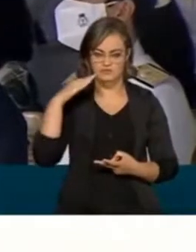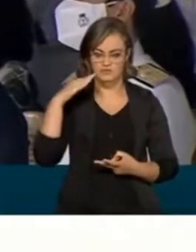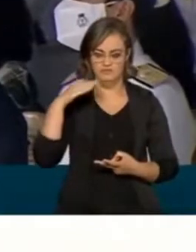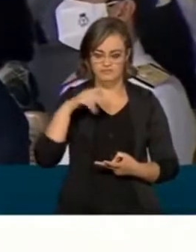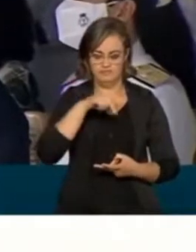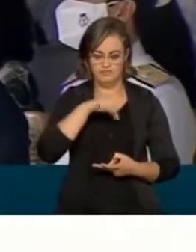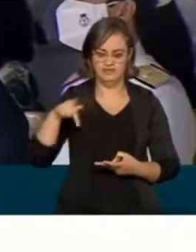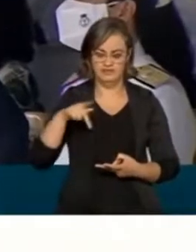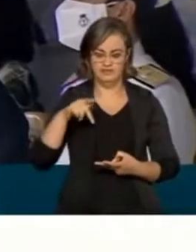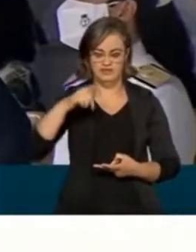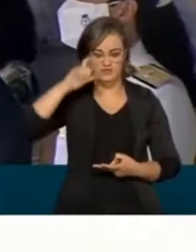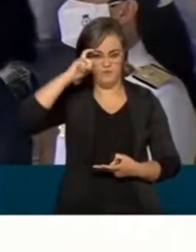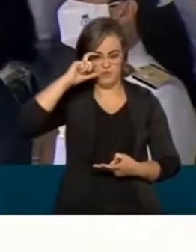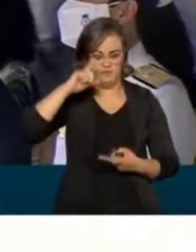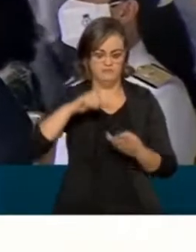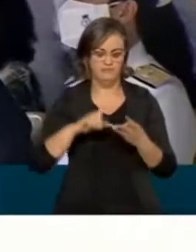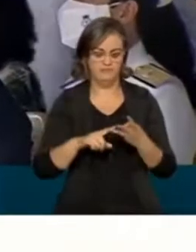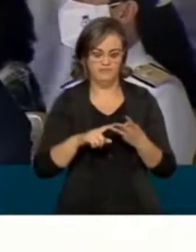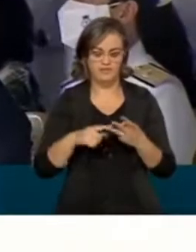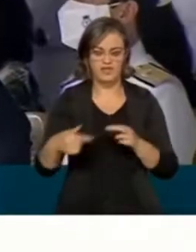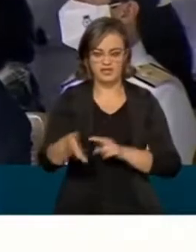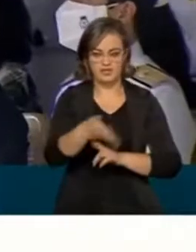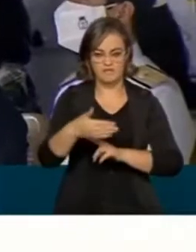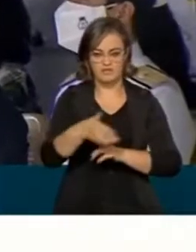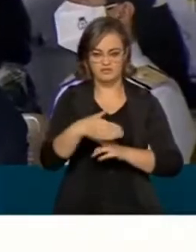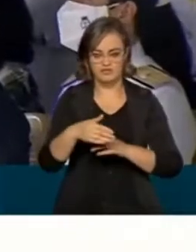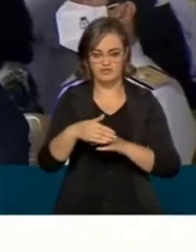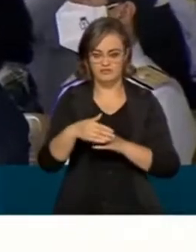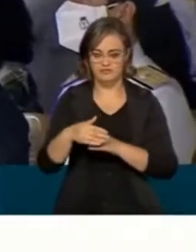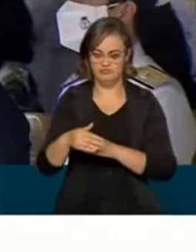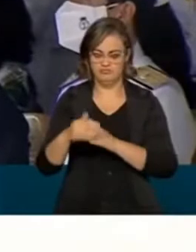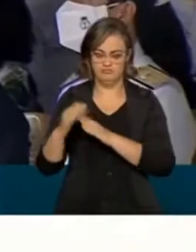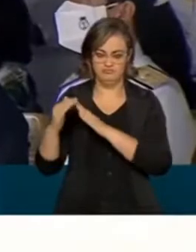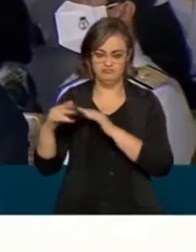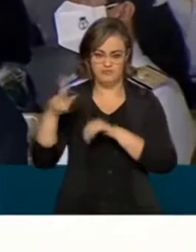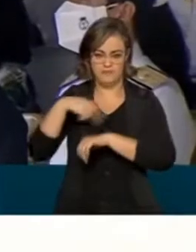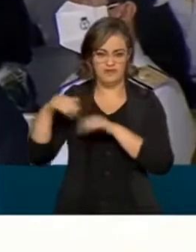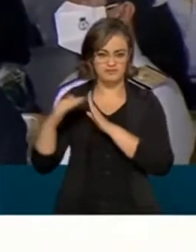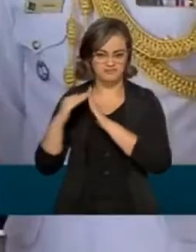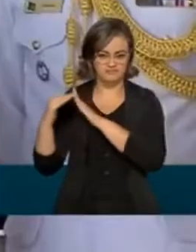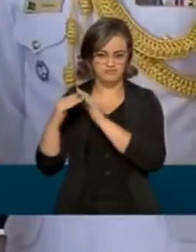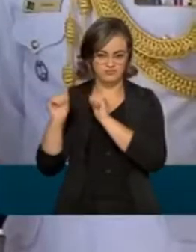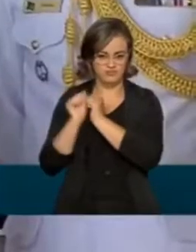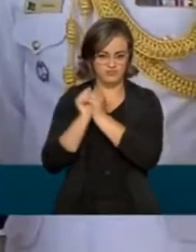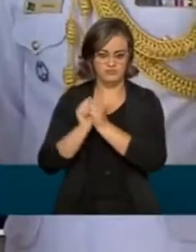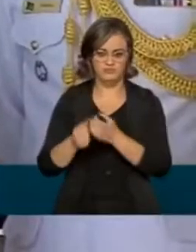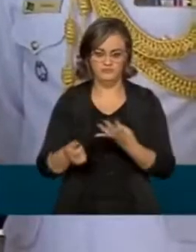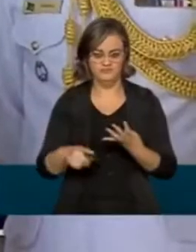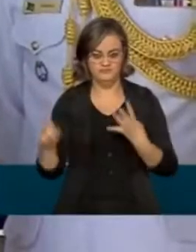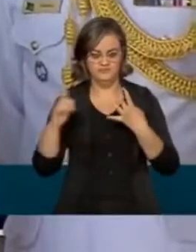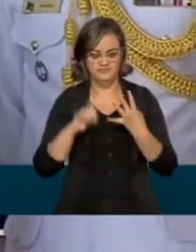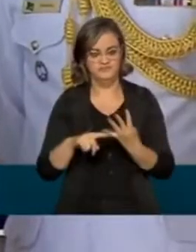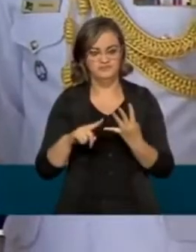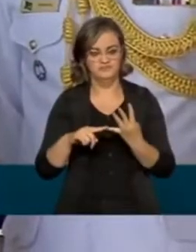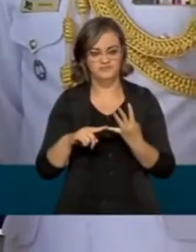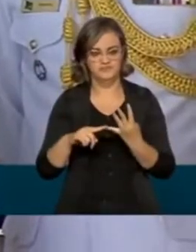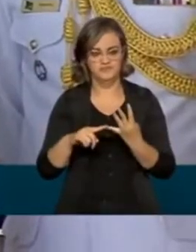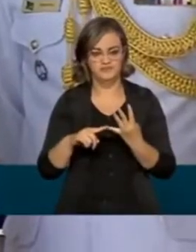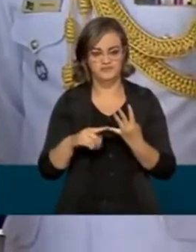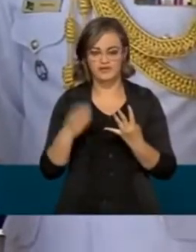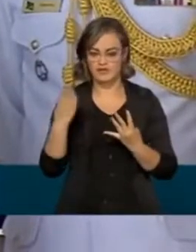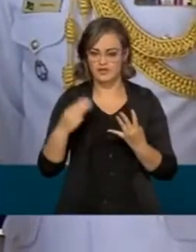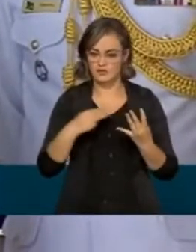Mourão, embaixadores estrangeiros de nações amigas acreditados junto ao governo brasileiro,